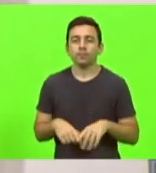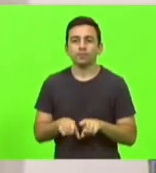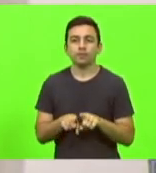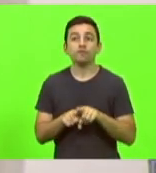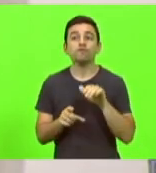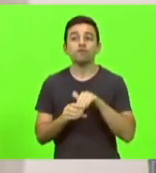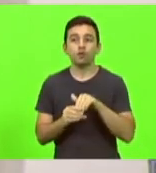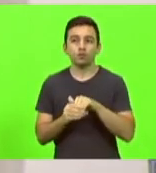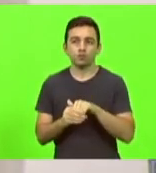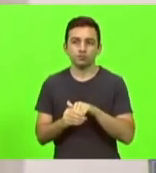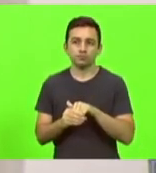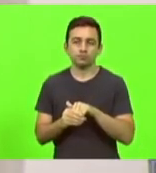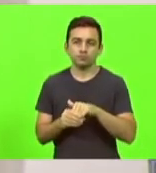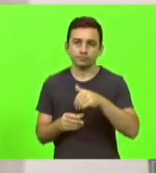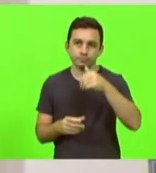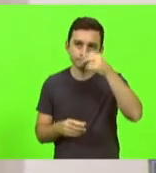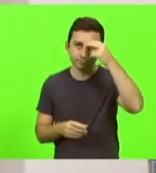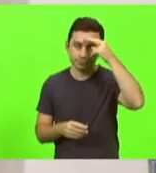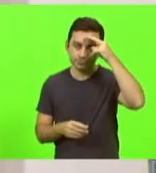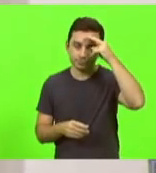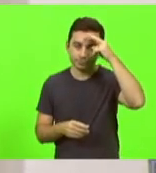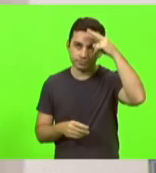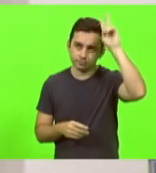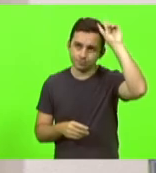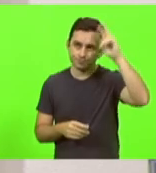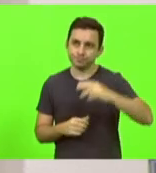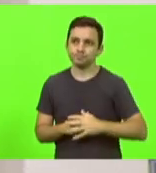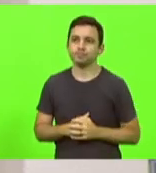deputado doutor Vicente Caropreso?